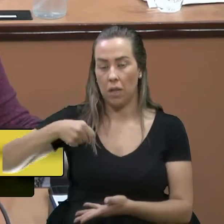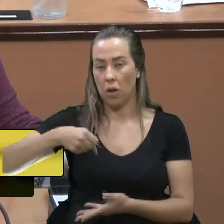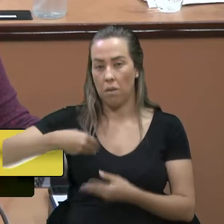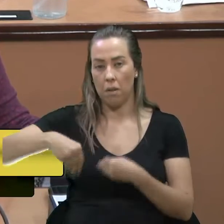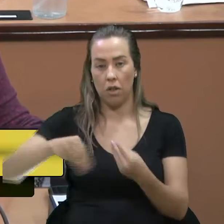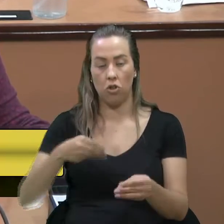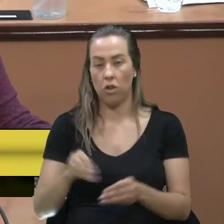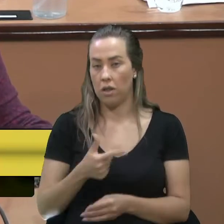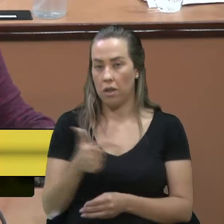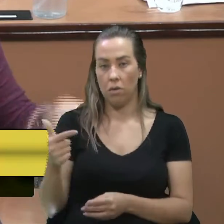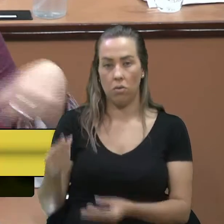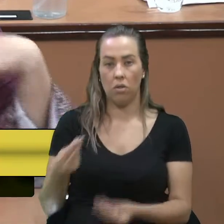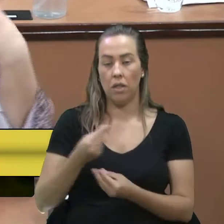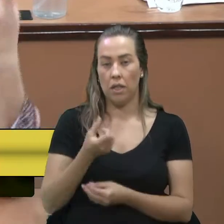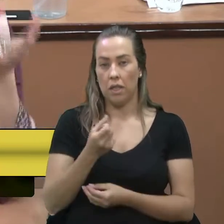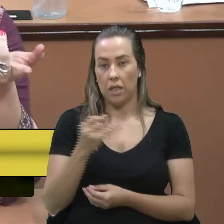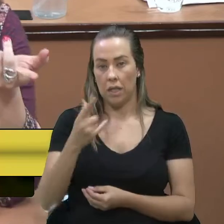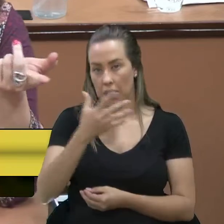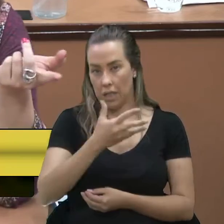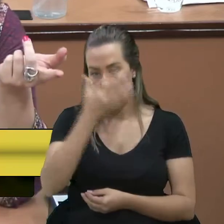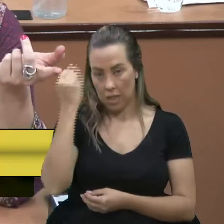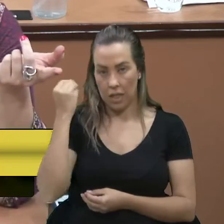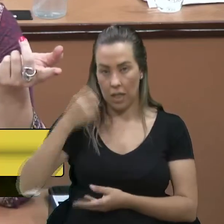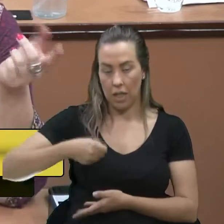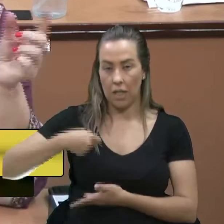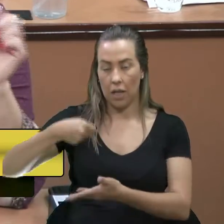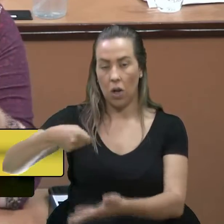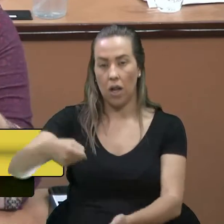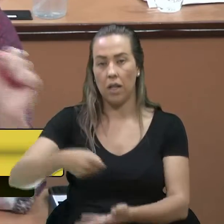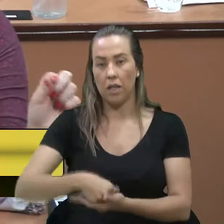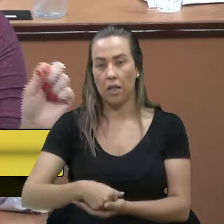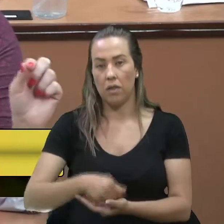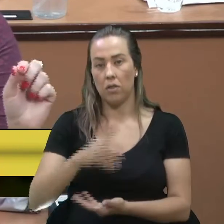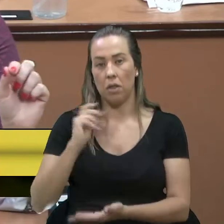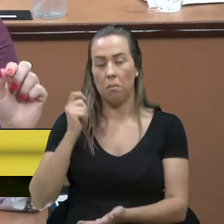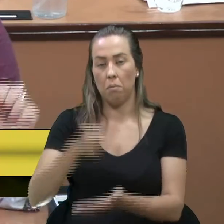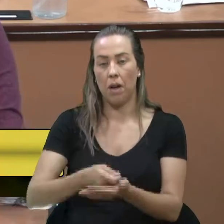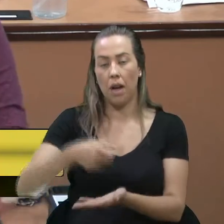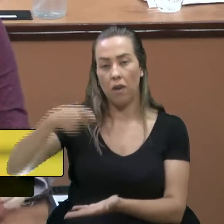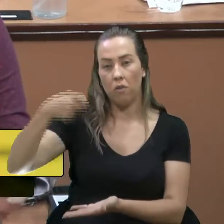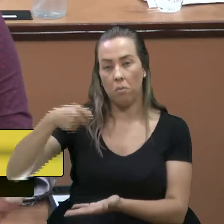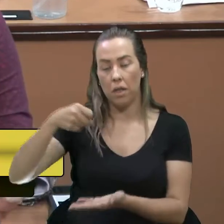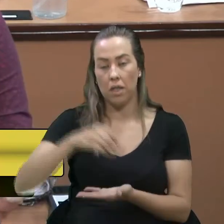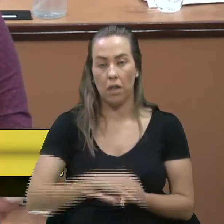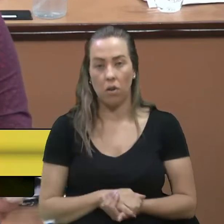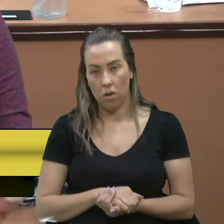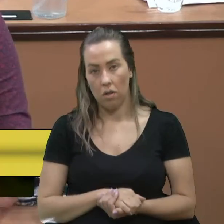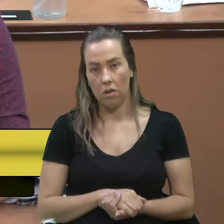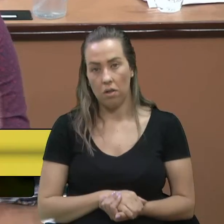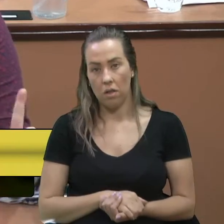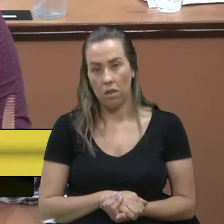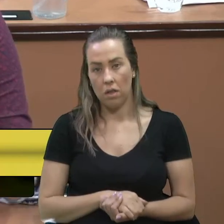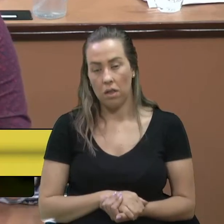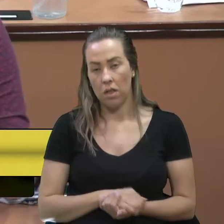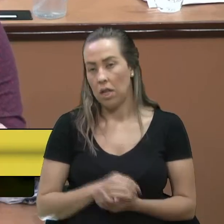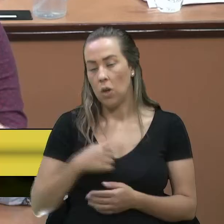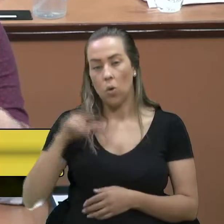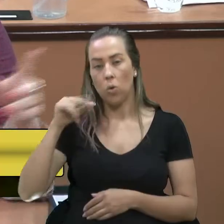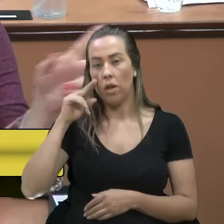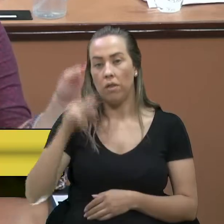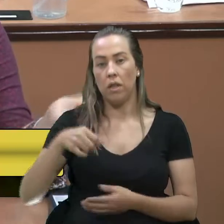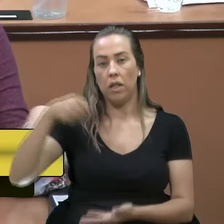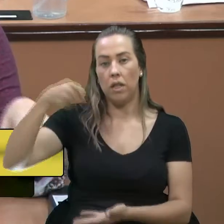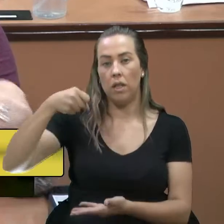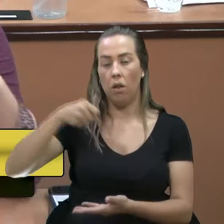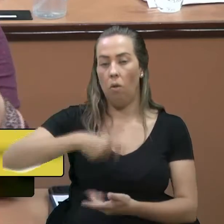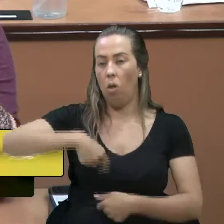plástica. Se você esquecesse de levar a sacola plástica, você pagava pela sacola plástica. E eu nunca vi sacola